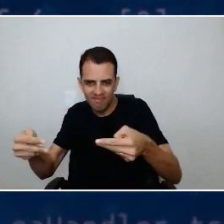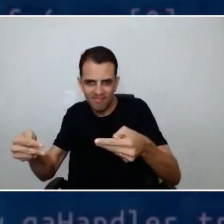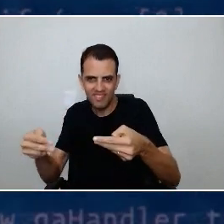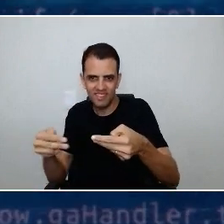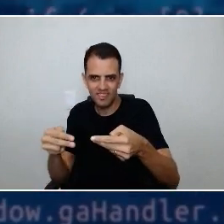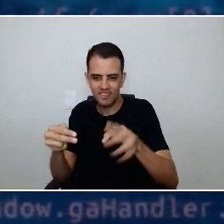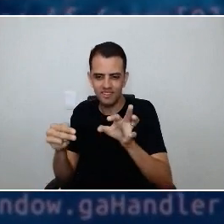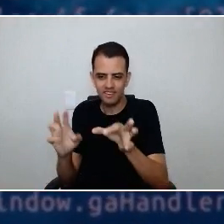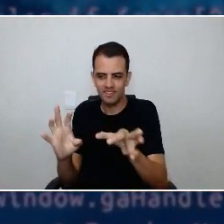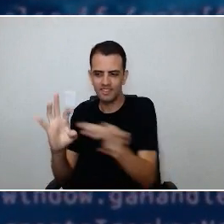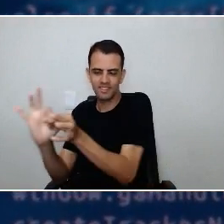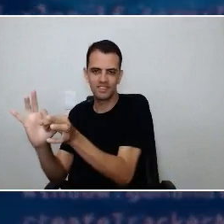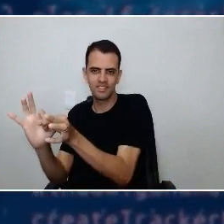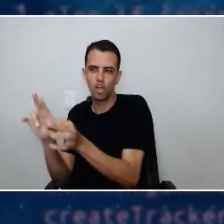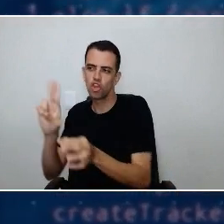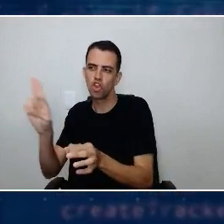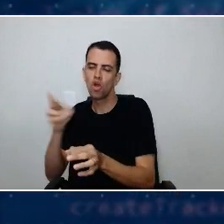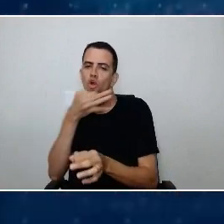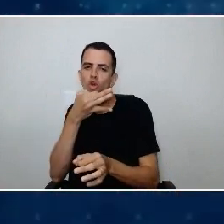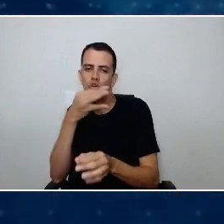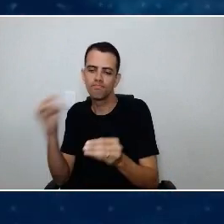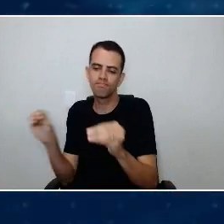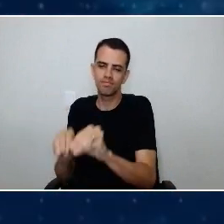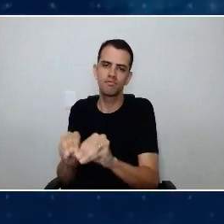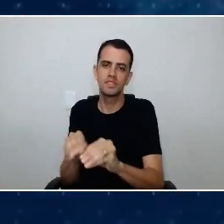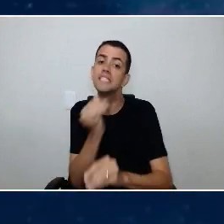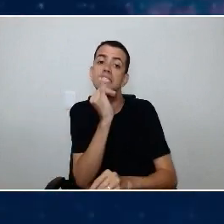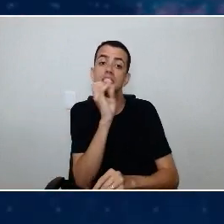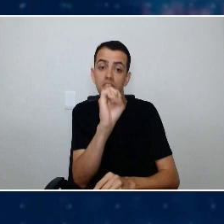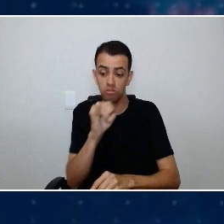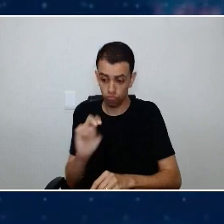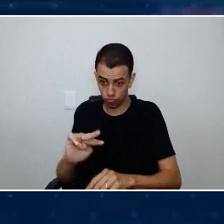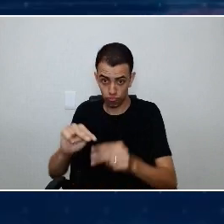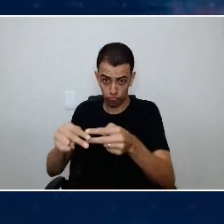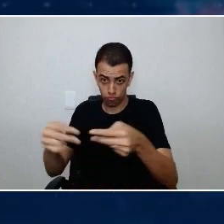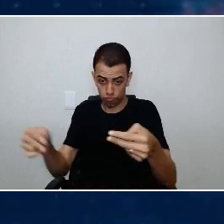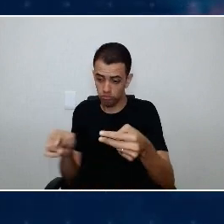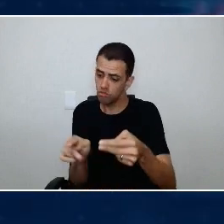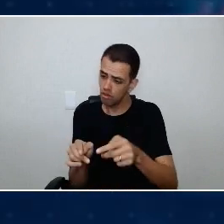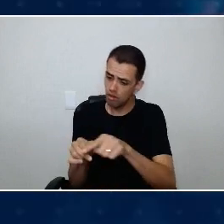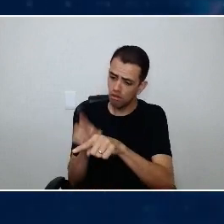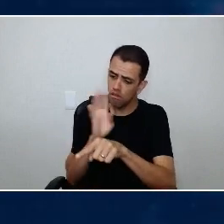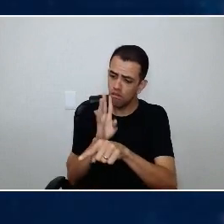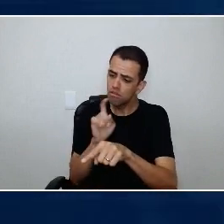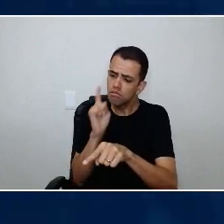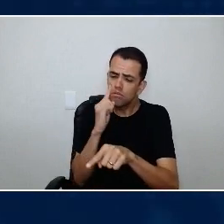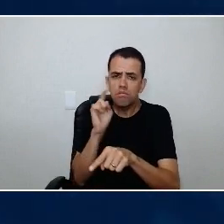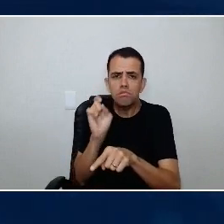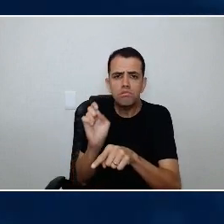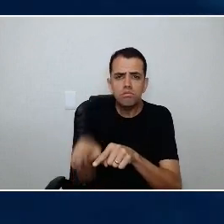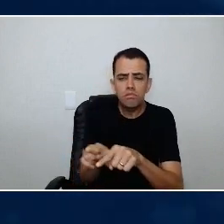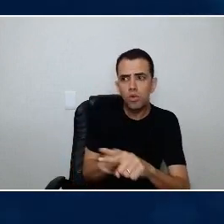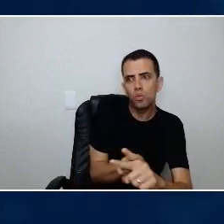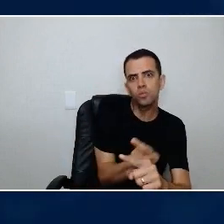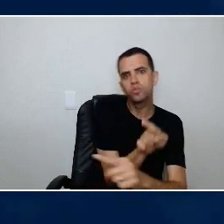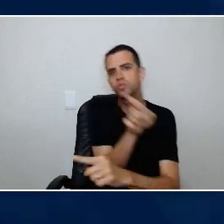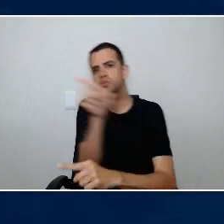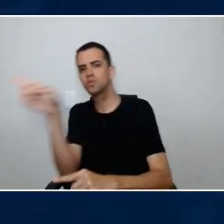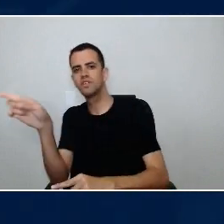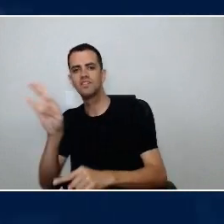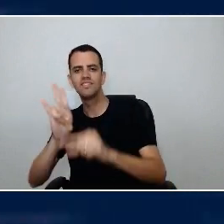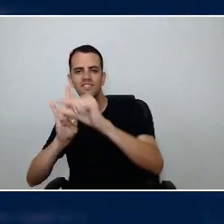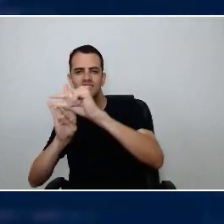o comentário dele e aí se a pessoa clica no link do no per no link do perfil da pessoa no nome ali ele vai estender para todo o